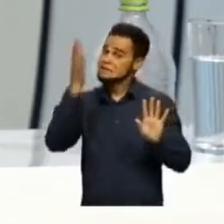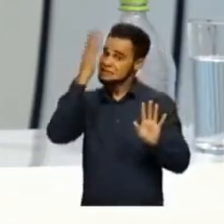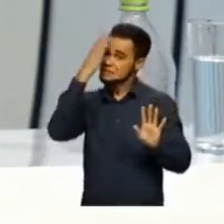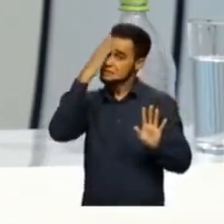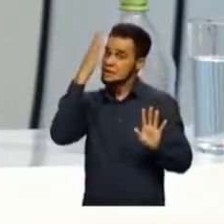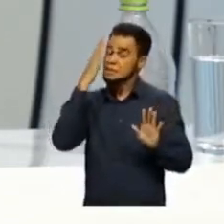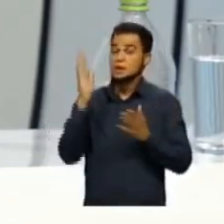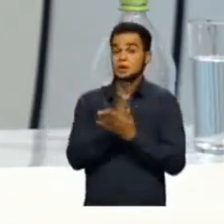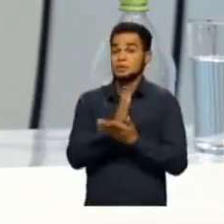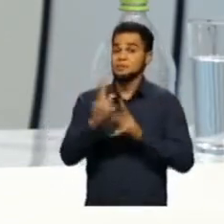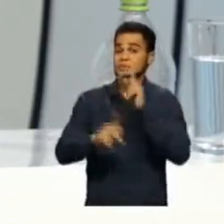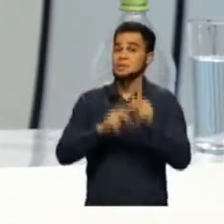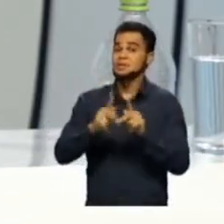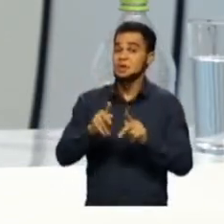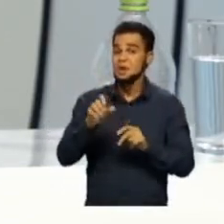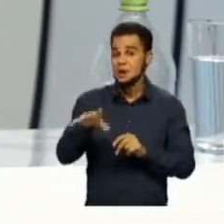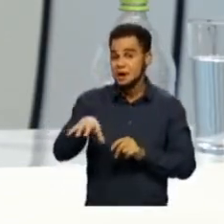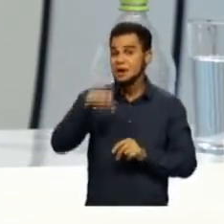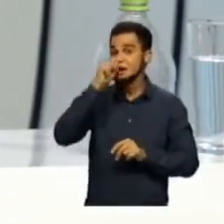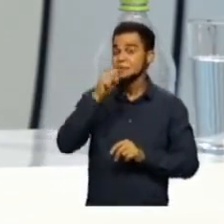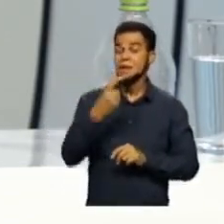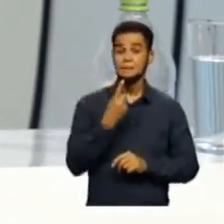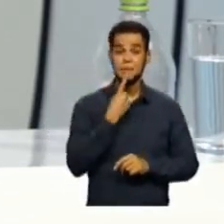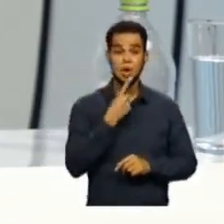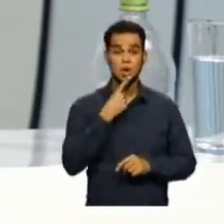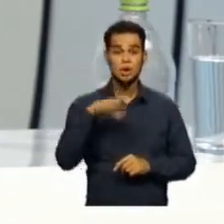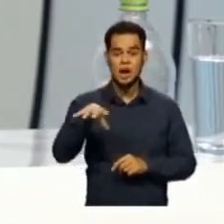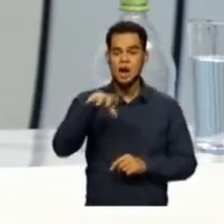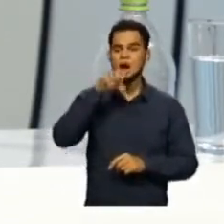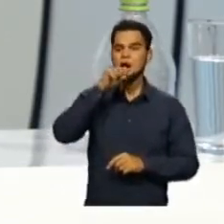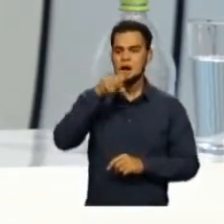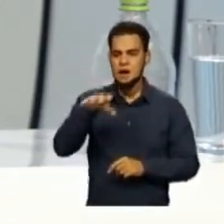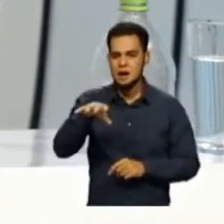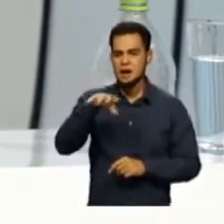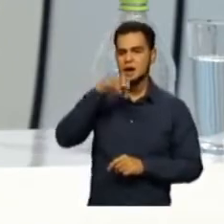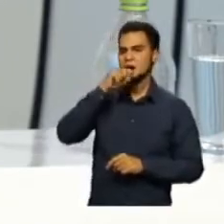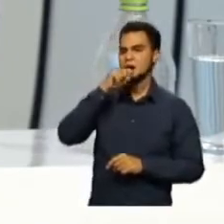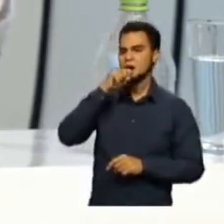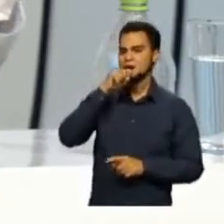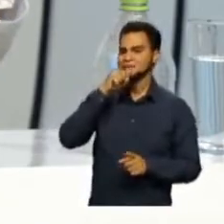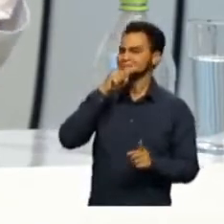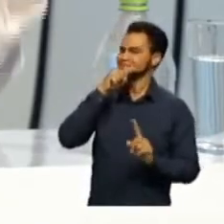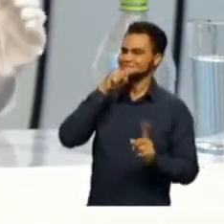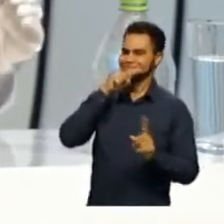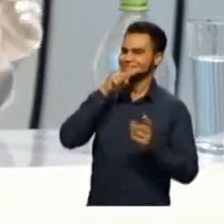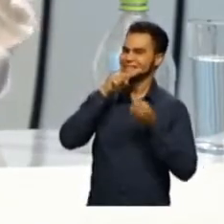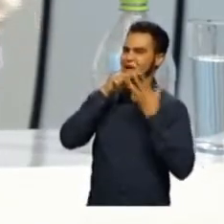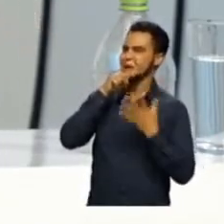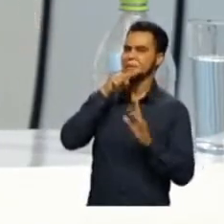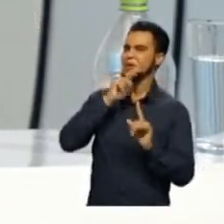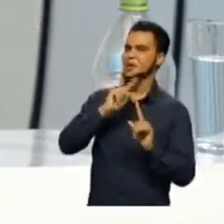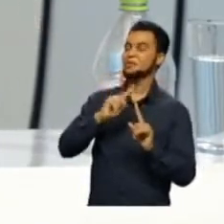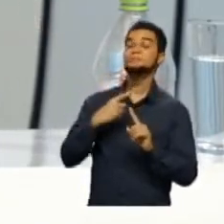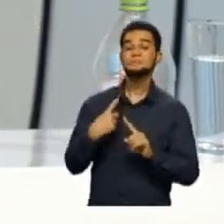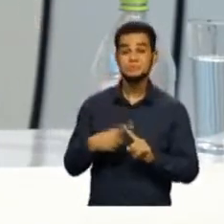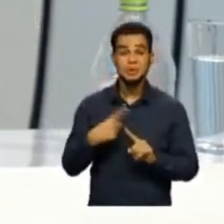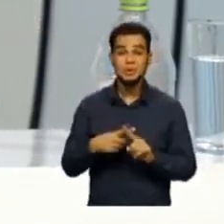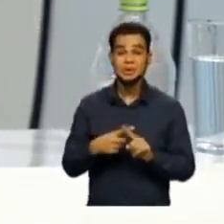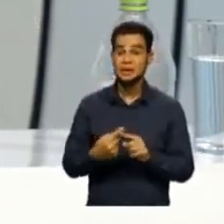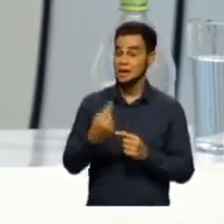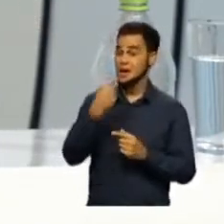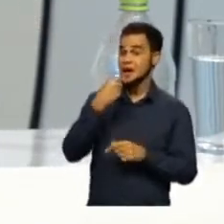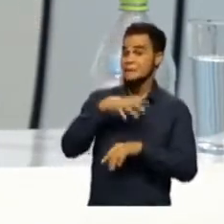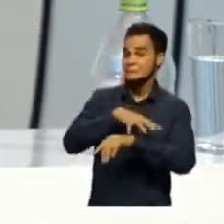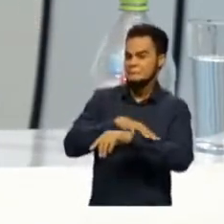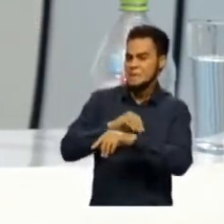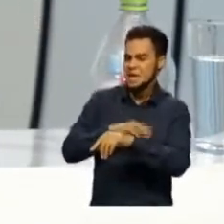respirar pela boca. É aconselhável a respiração pela boca? Não, porque a boca não vai ter essas estruturas para filtrar o ar.